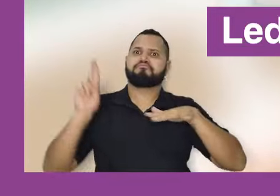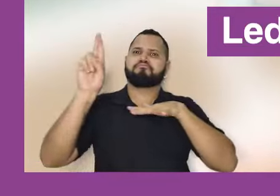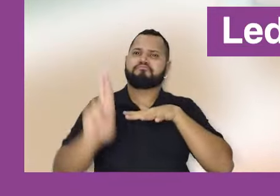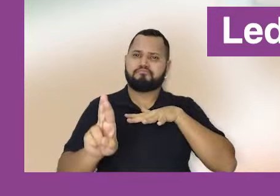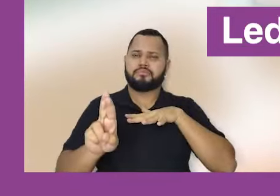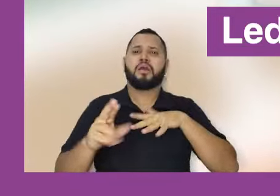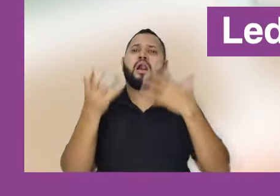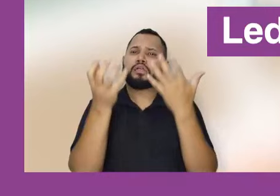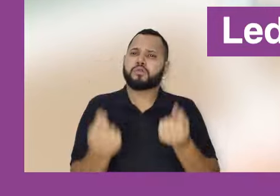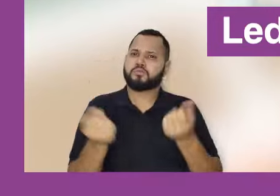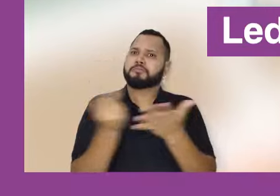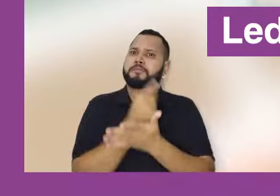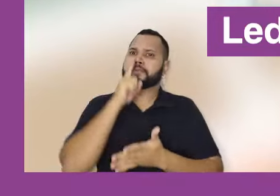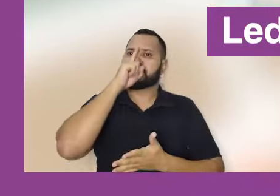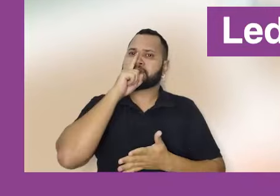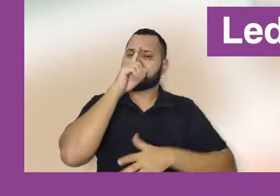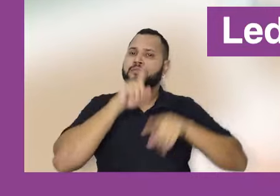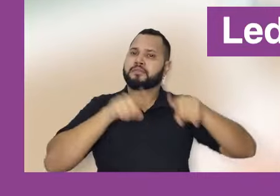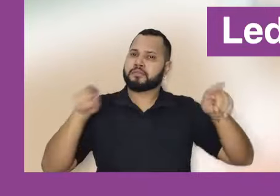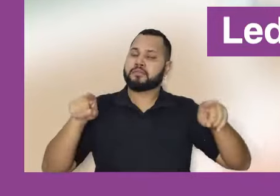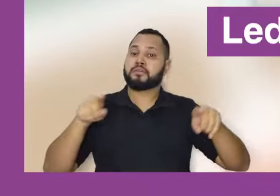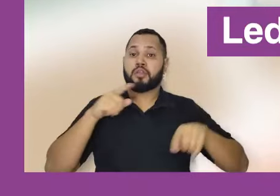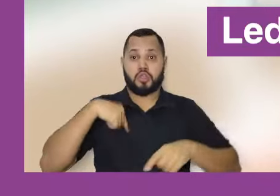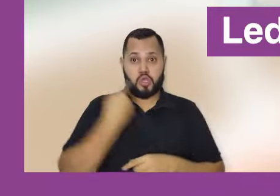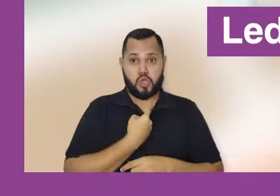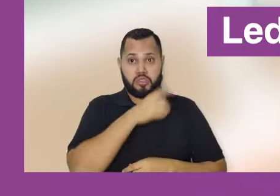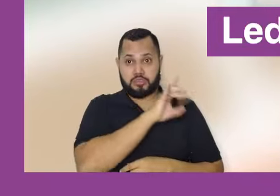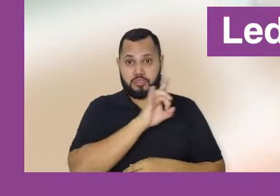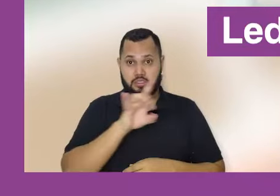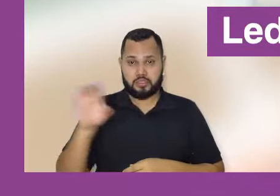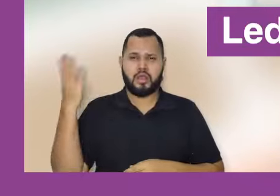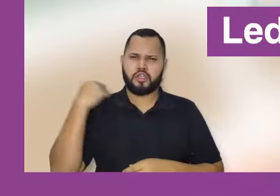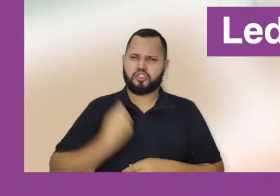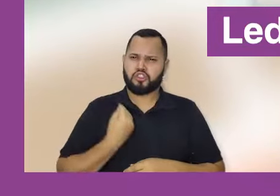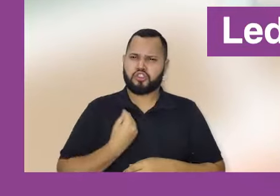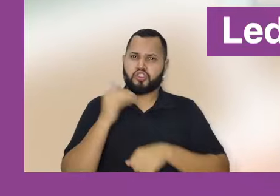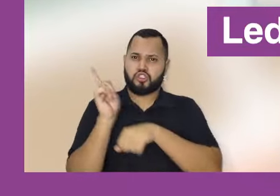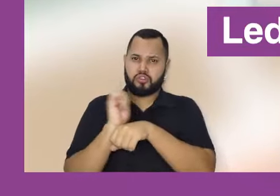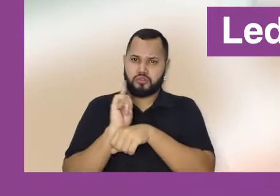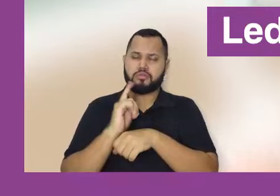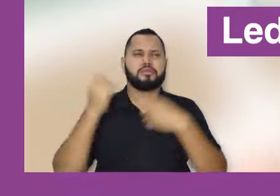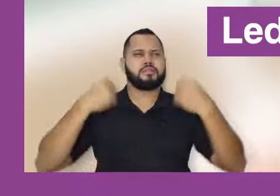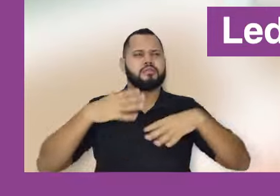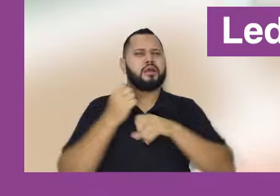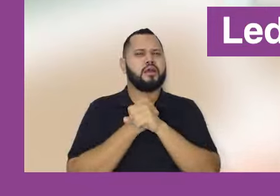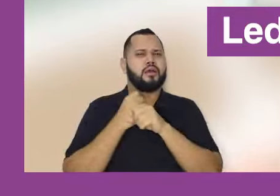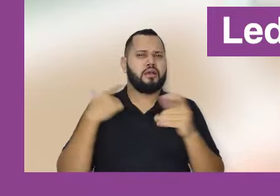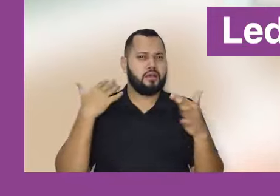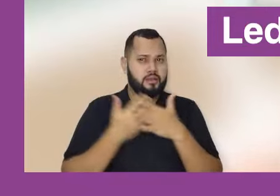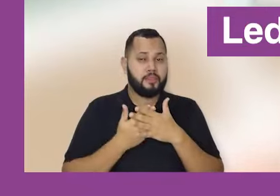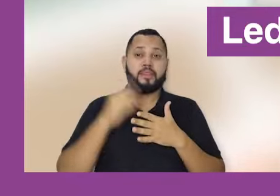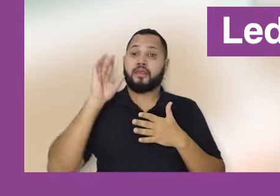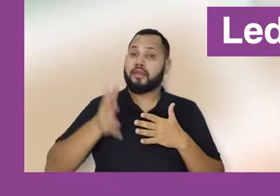e a gente assume riscos cada um de nós enquanto pessoas eu tinha um gestor que ele falava há uns anos atrás